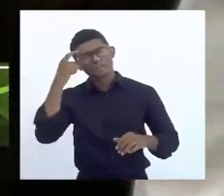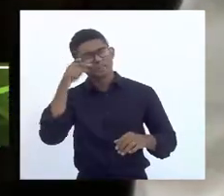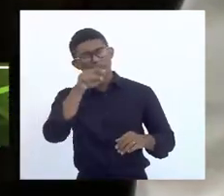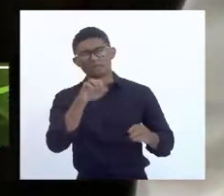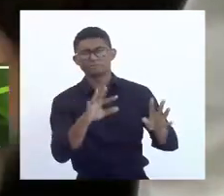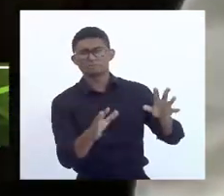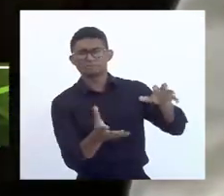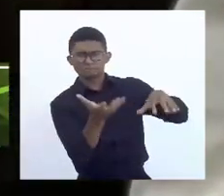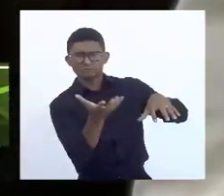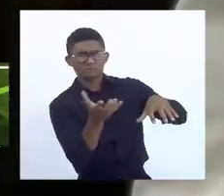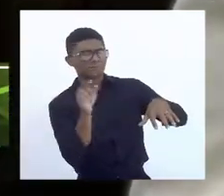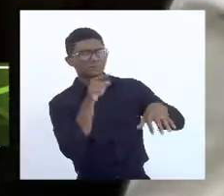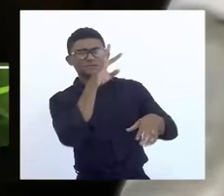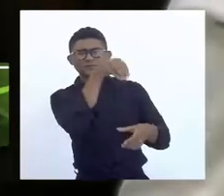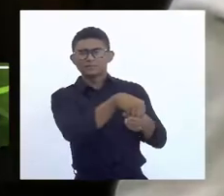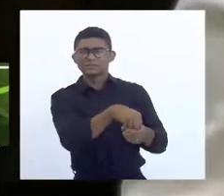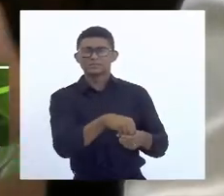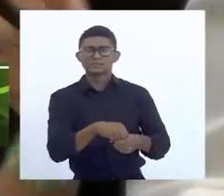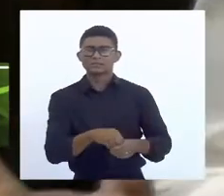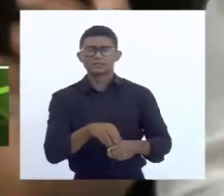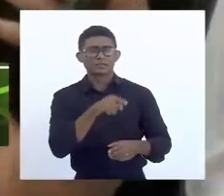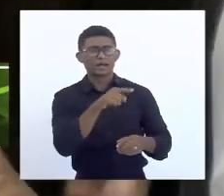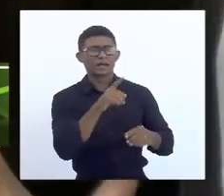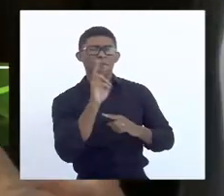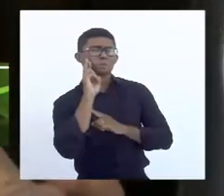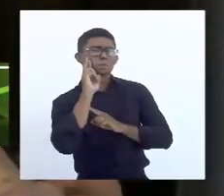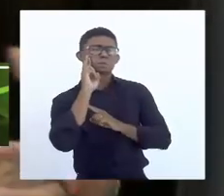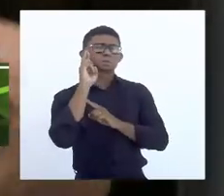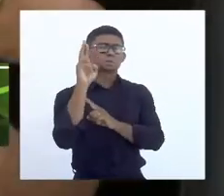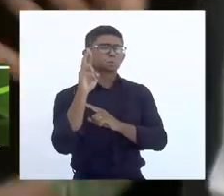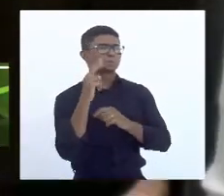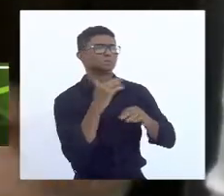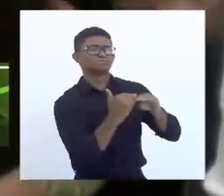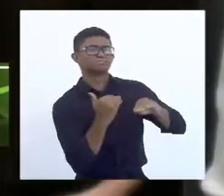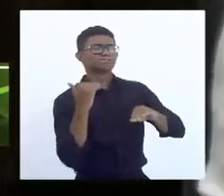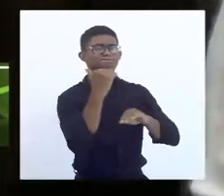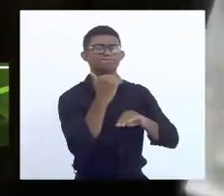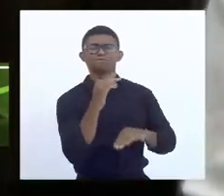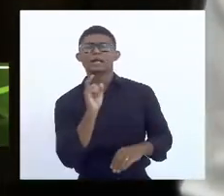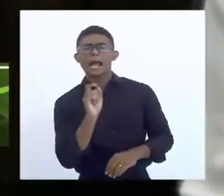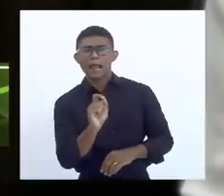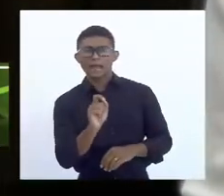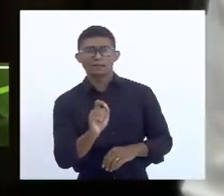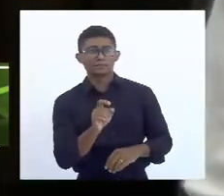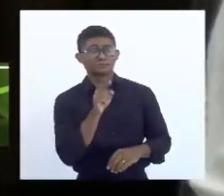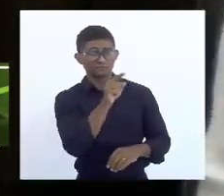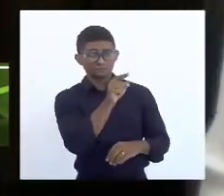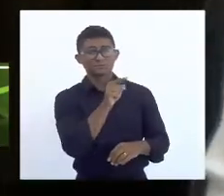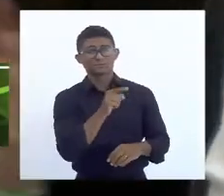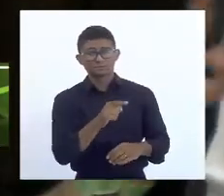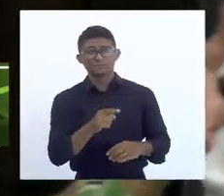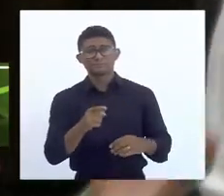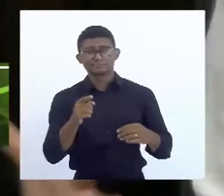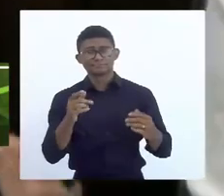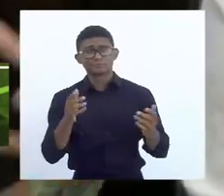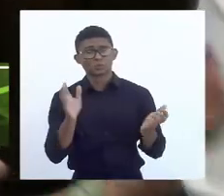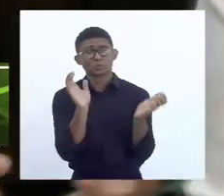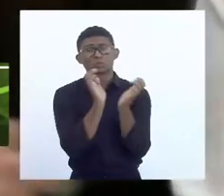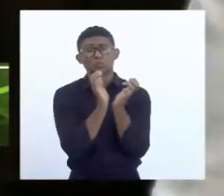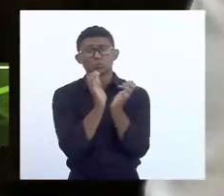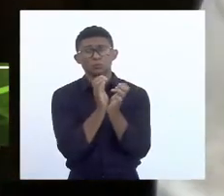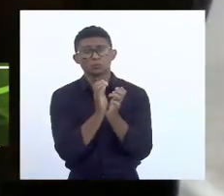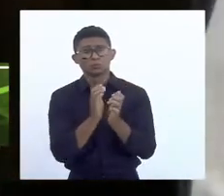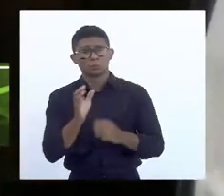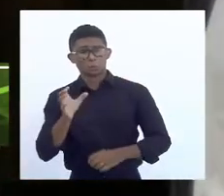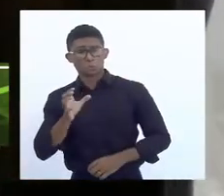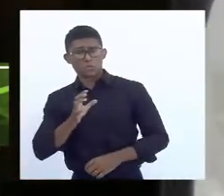Congresso Nacional, ainda há uma elite que é uma burguesia, que é com a mesma cara daqueles